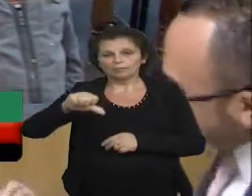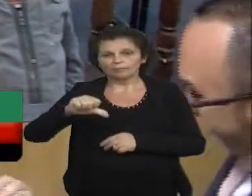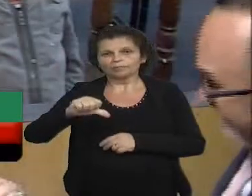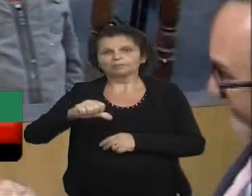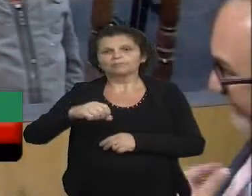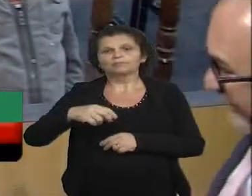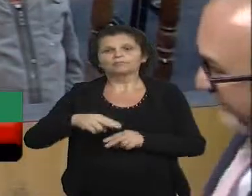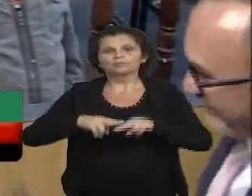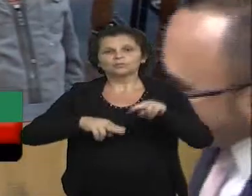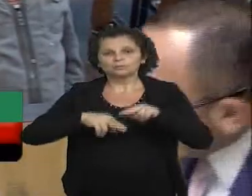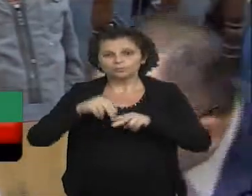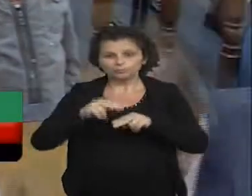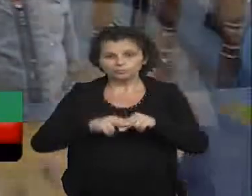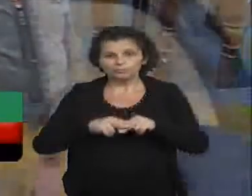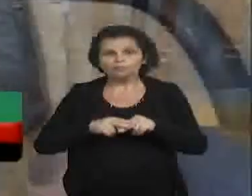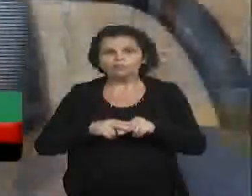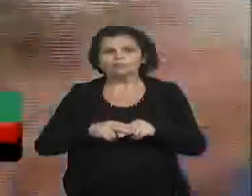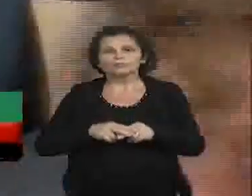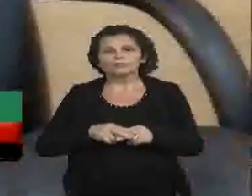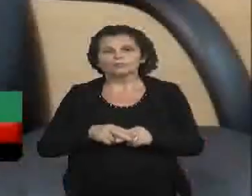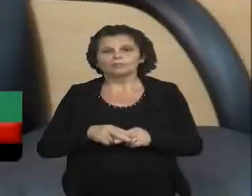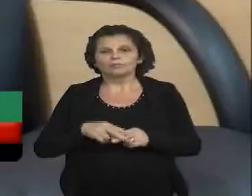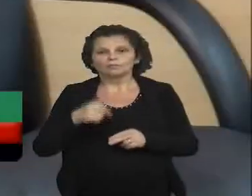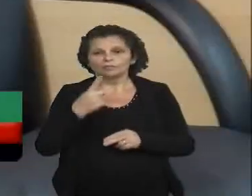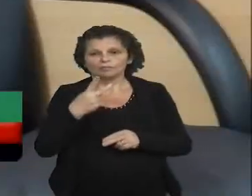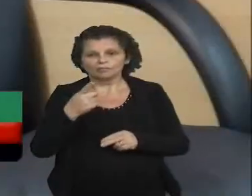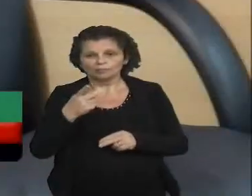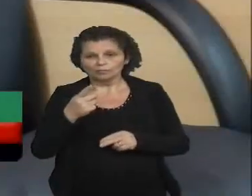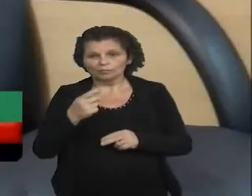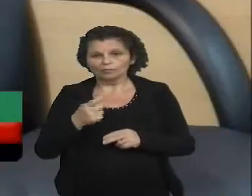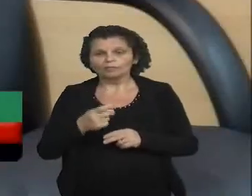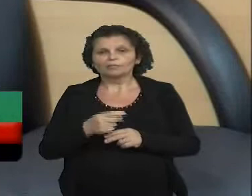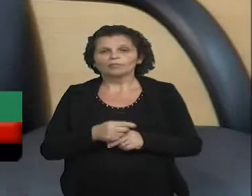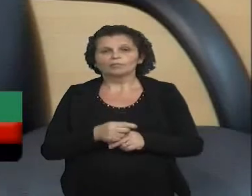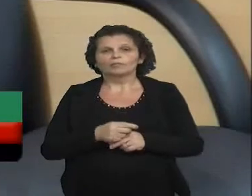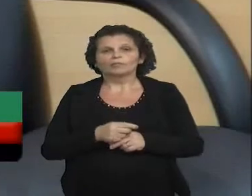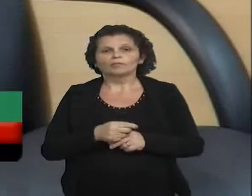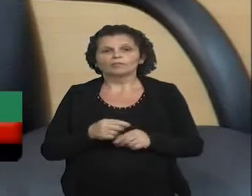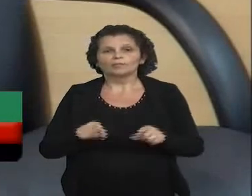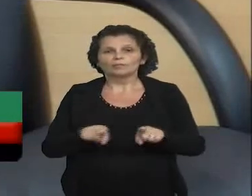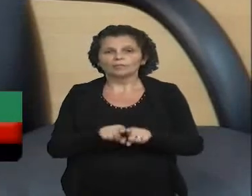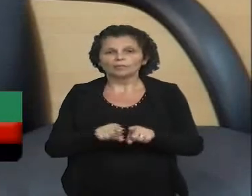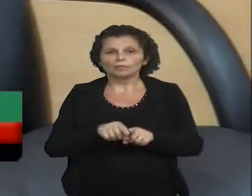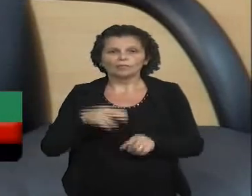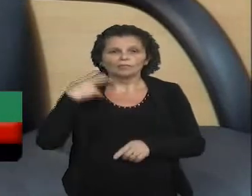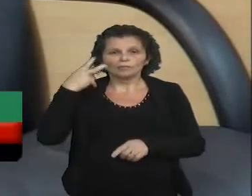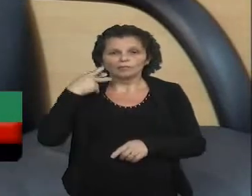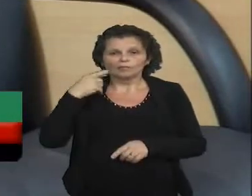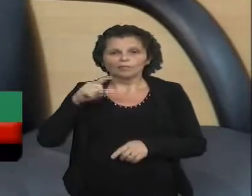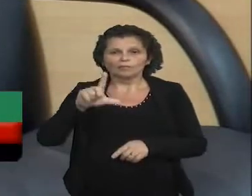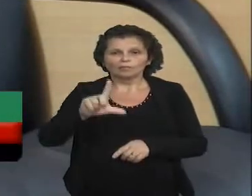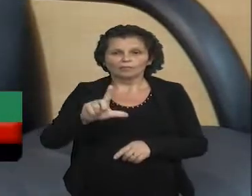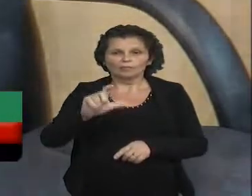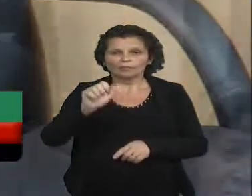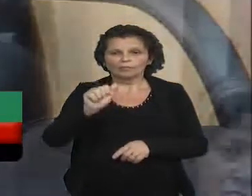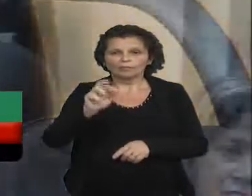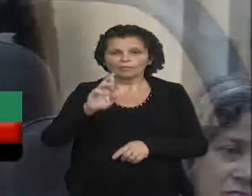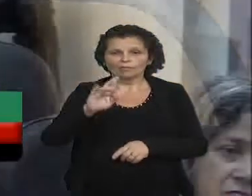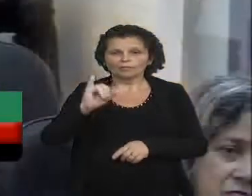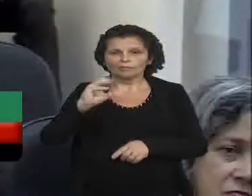2012. Projeto de lei número 62 de 2022. Do nobre vereador Laércio